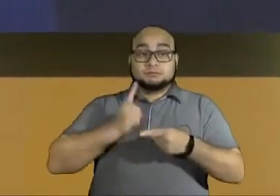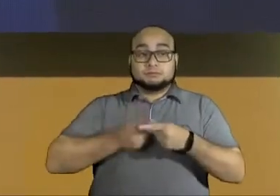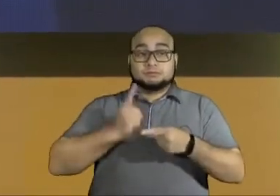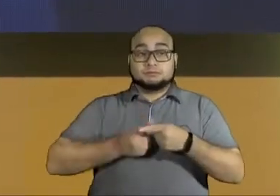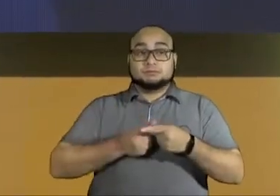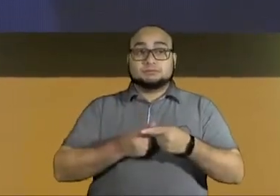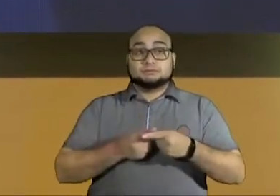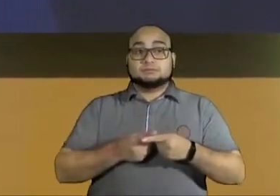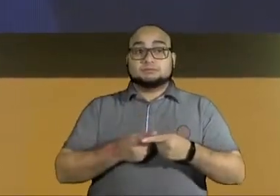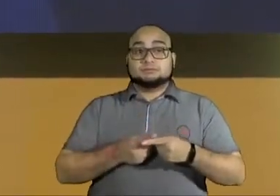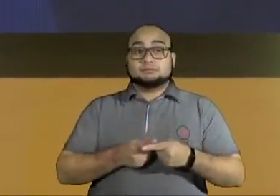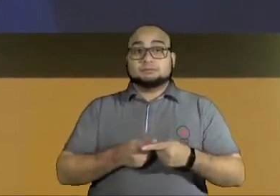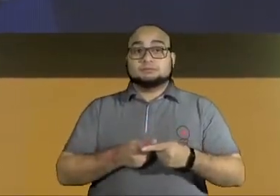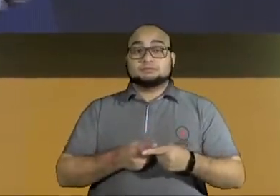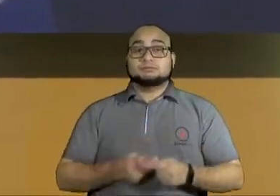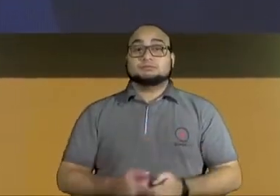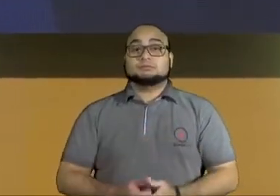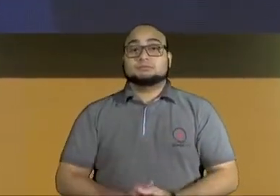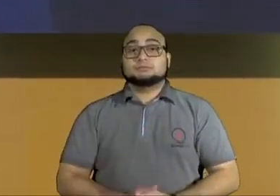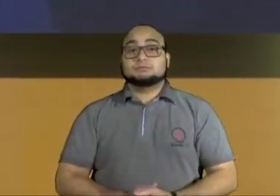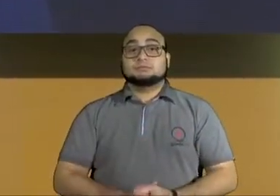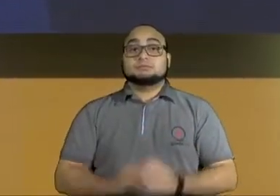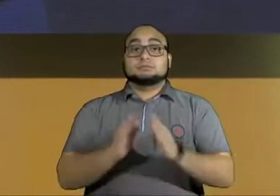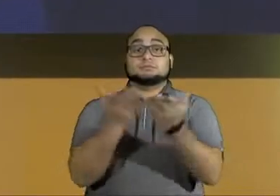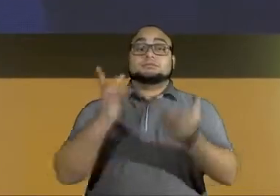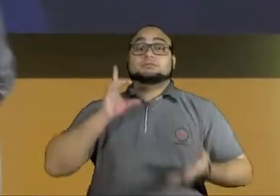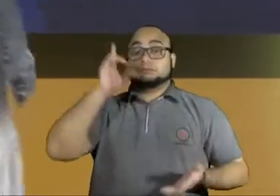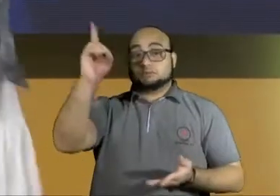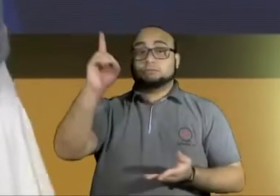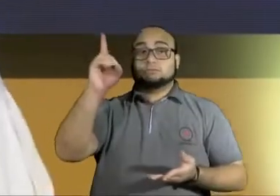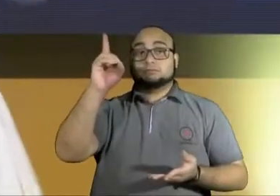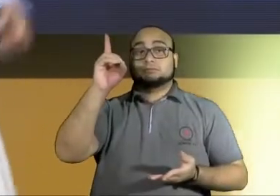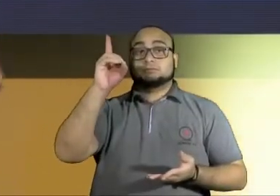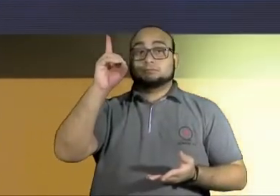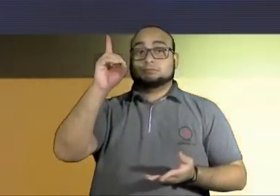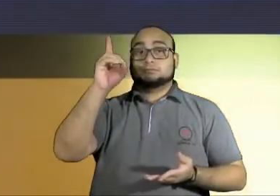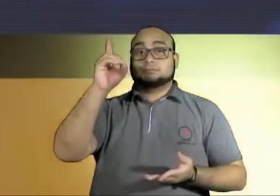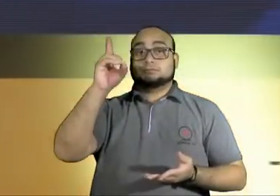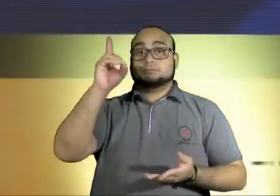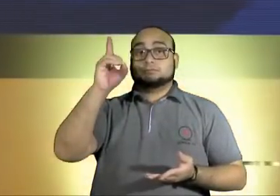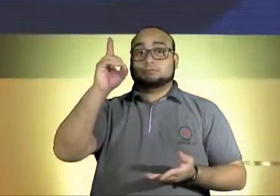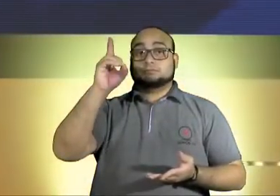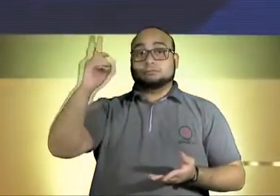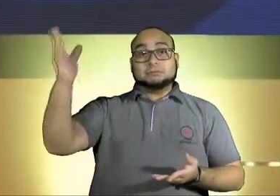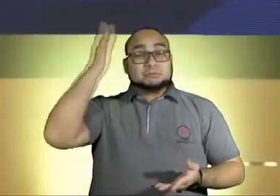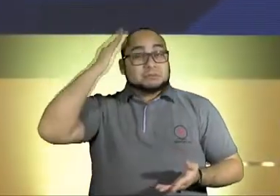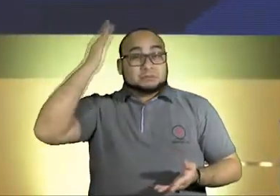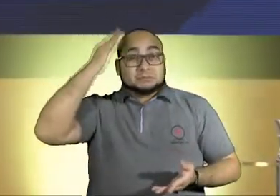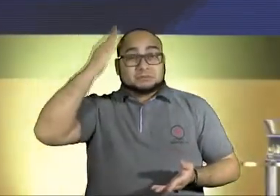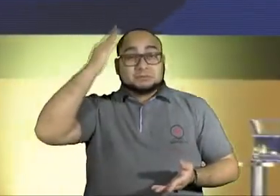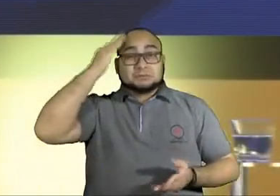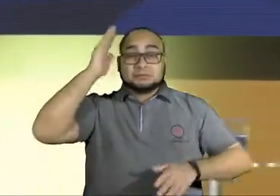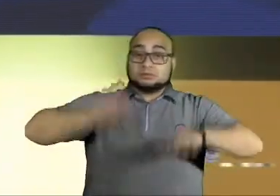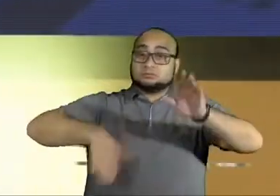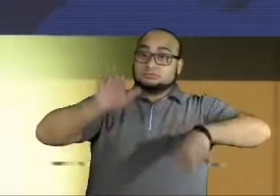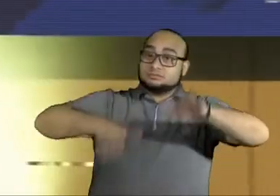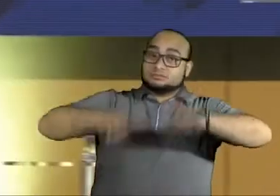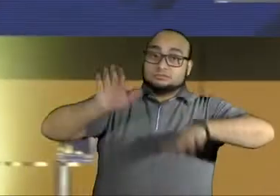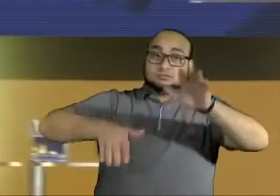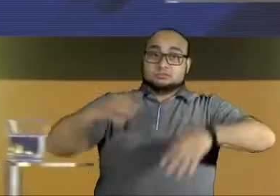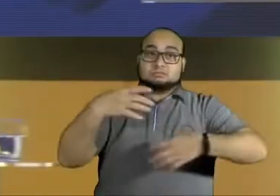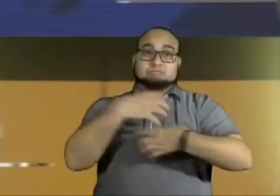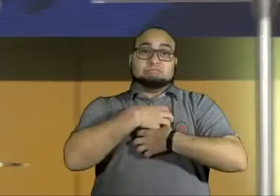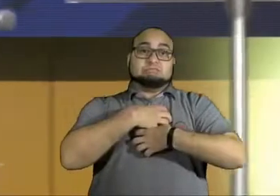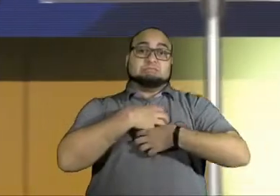ela sente. Por ter palavra, ela andará de acordo com o que ela sabe. Mesmo quando eu não estiver sentindo nada, eu venho